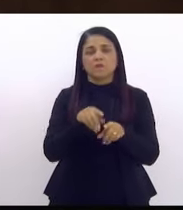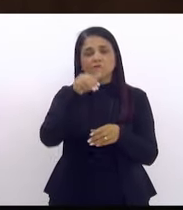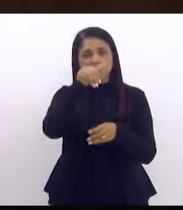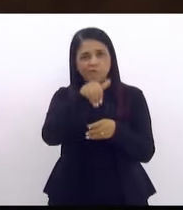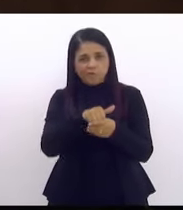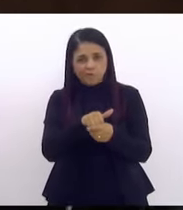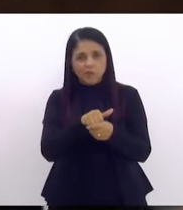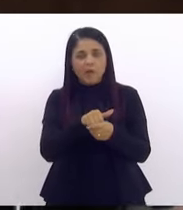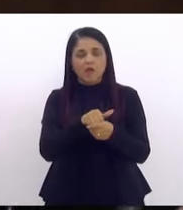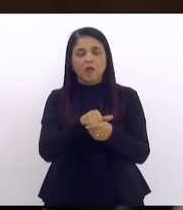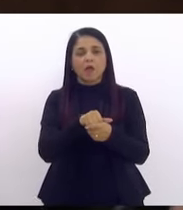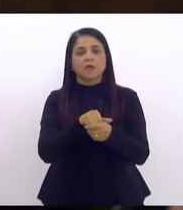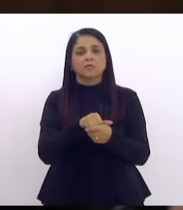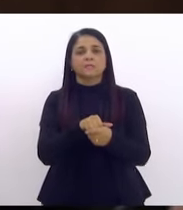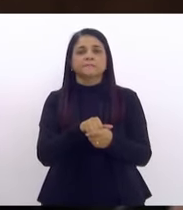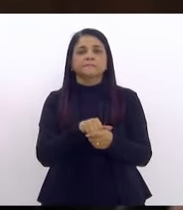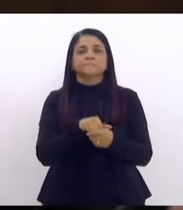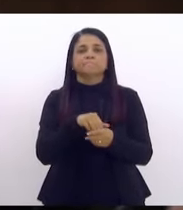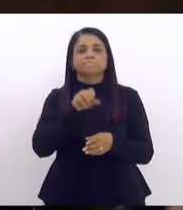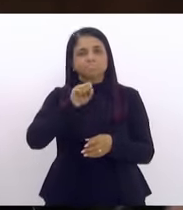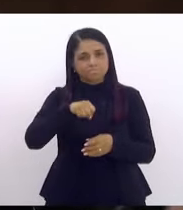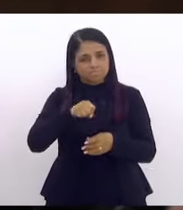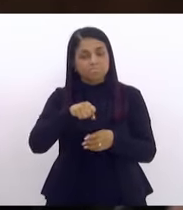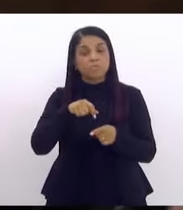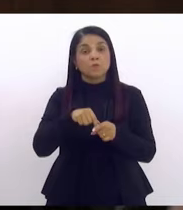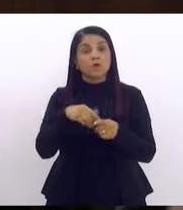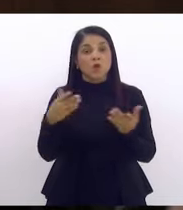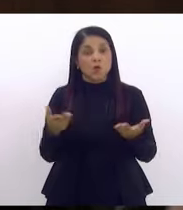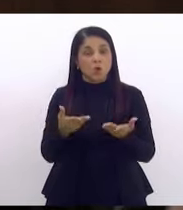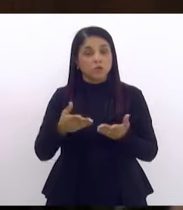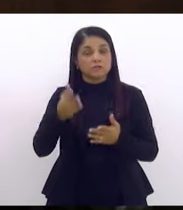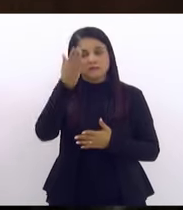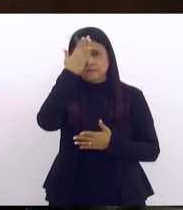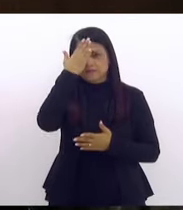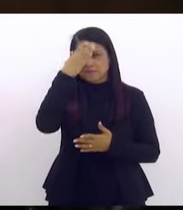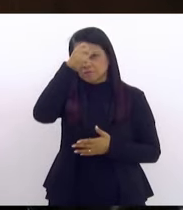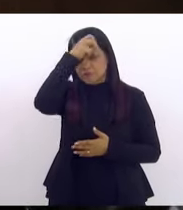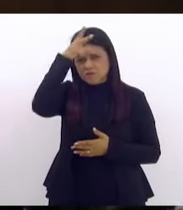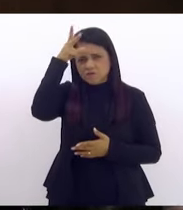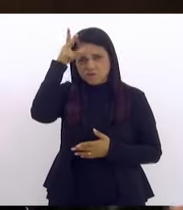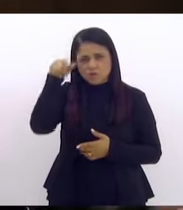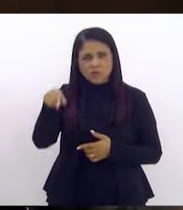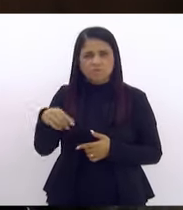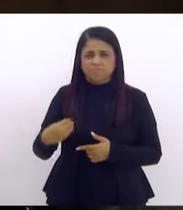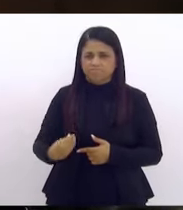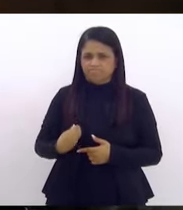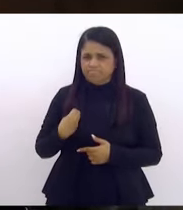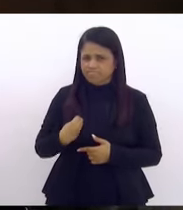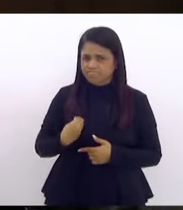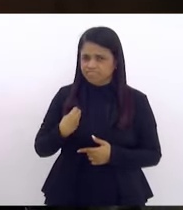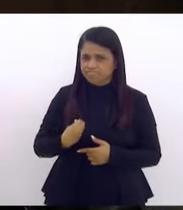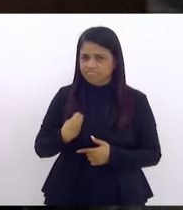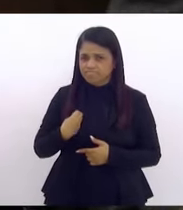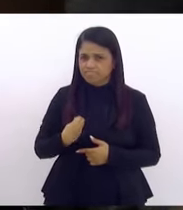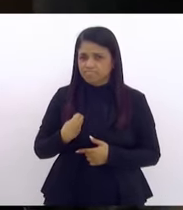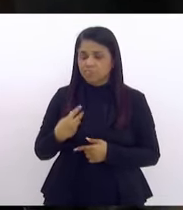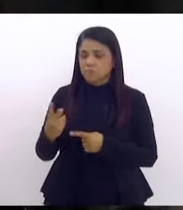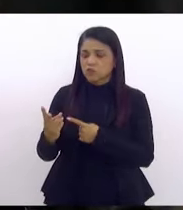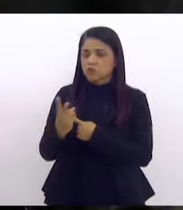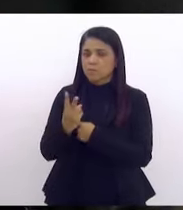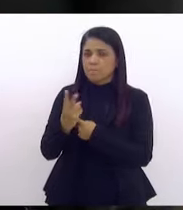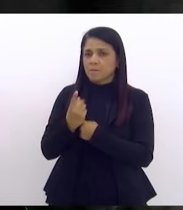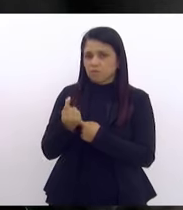votarmos favorável a esse projeto é que hoje a gente sabe que a Prefeitura do Rio de Janeiro está sobrevivendo através de